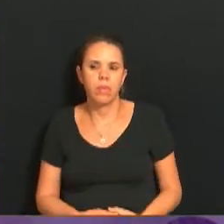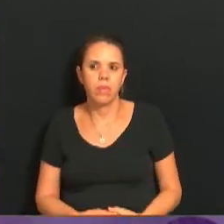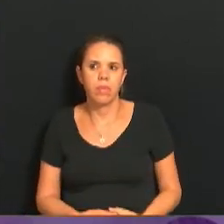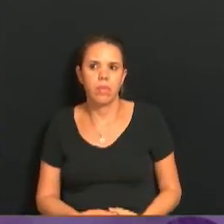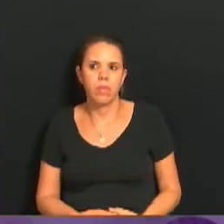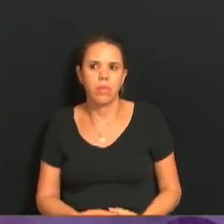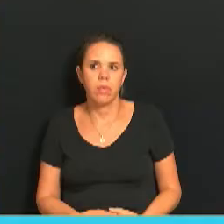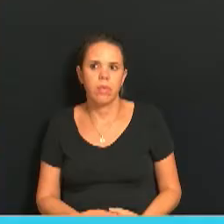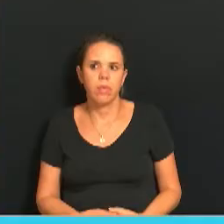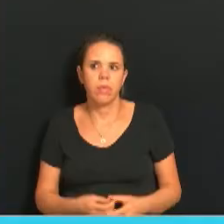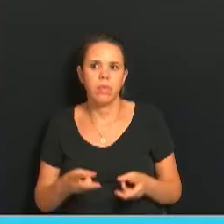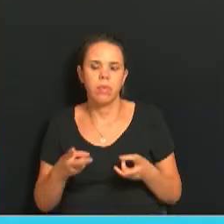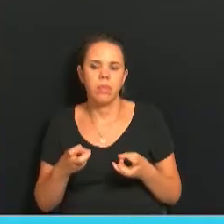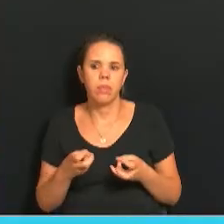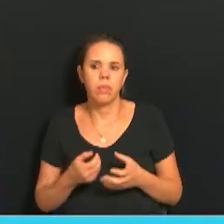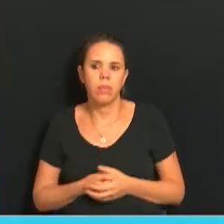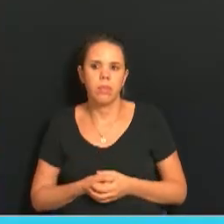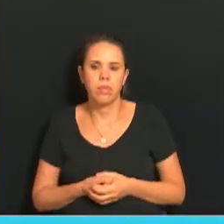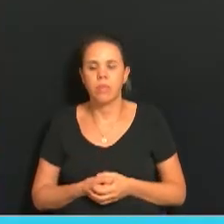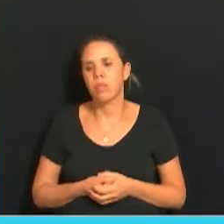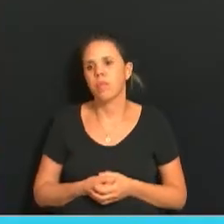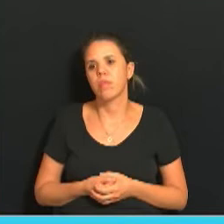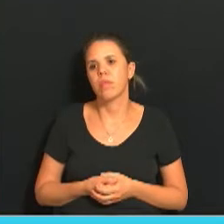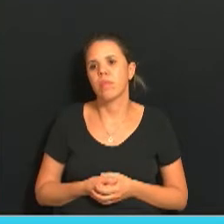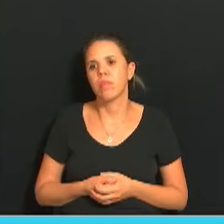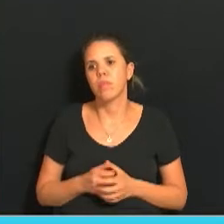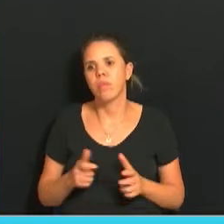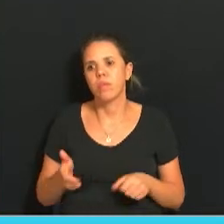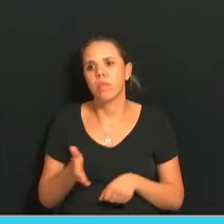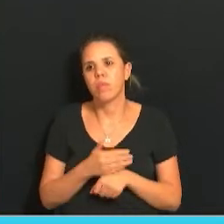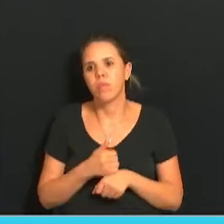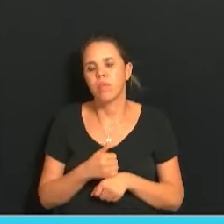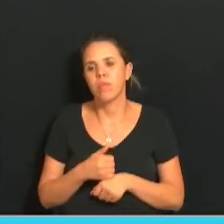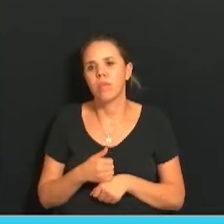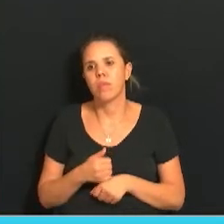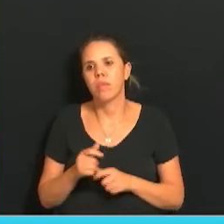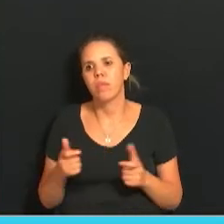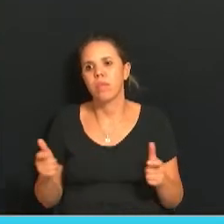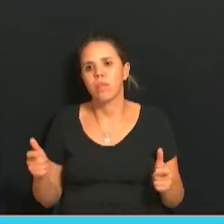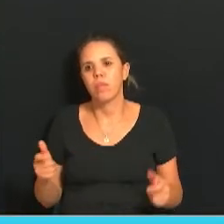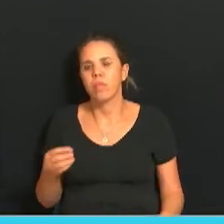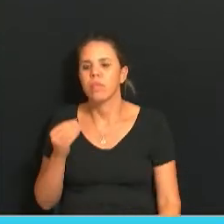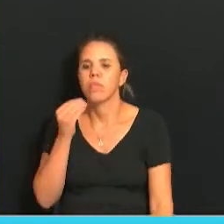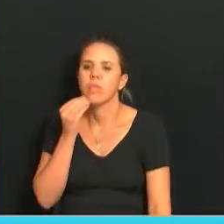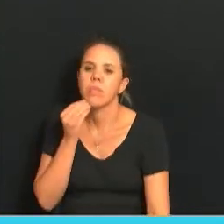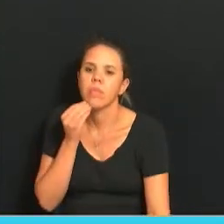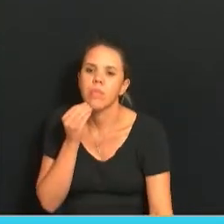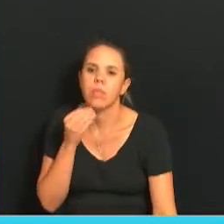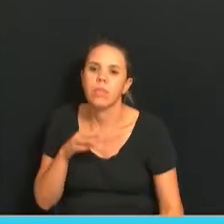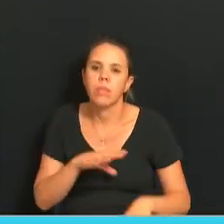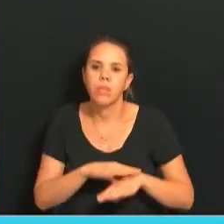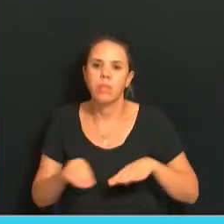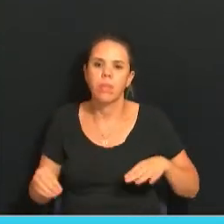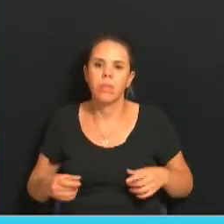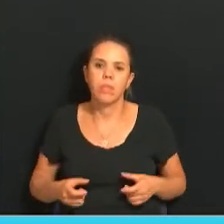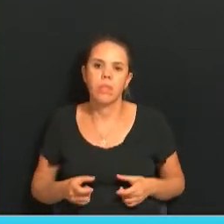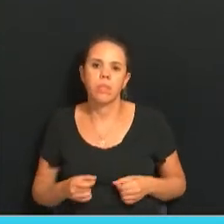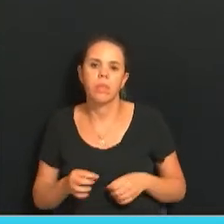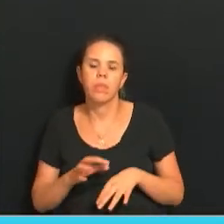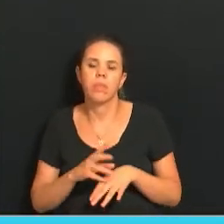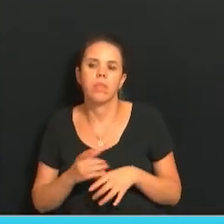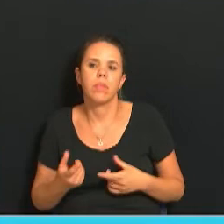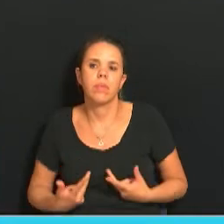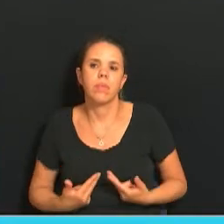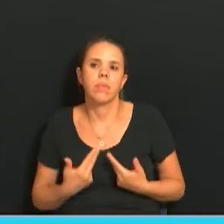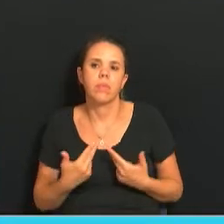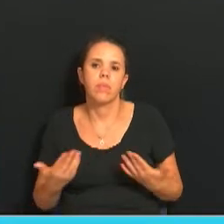senhor percebe? Veja, quanto mais precoce o diagnóstico, maior a chance de curar somente com a cirurgia. Tá?